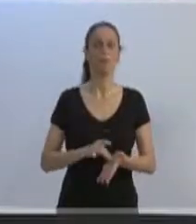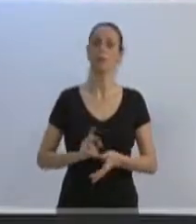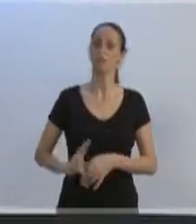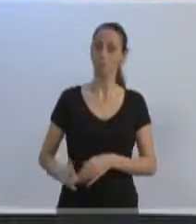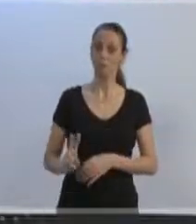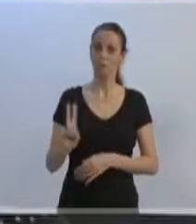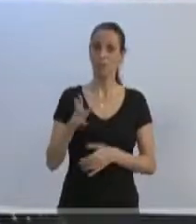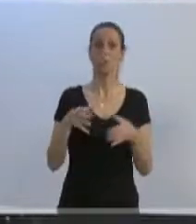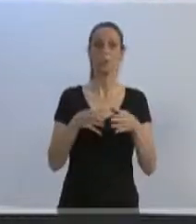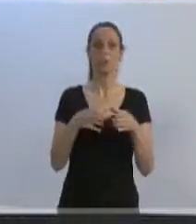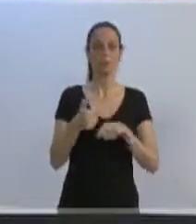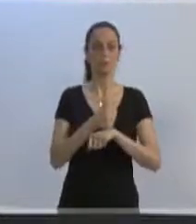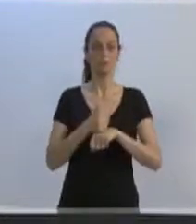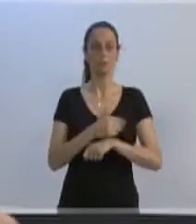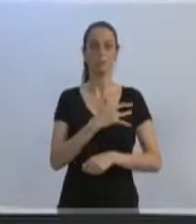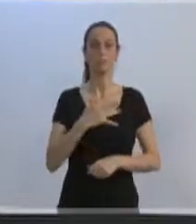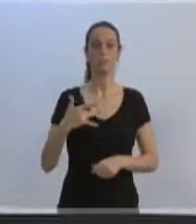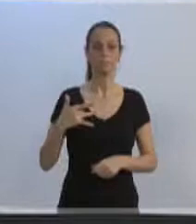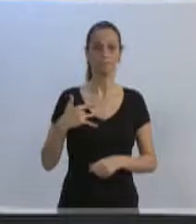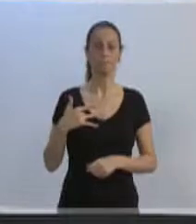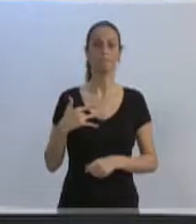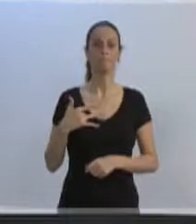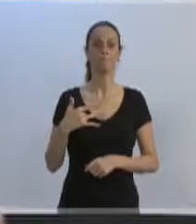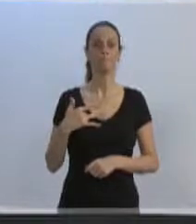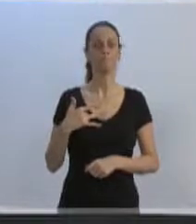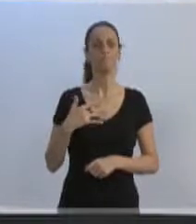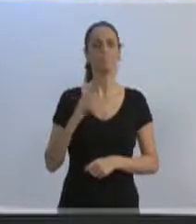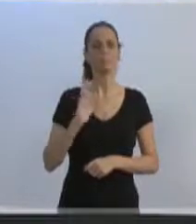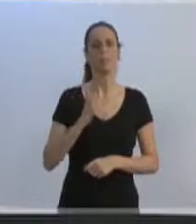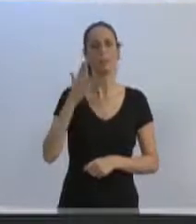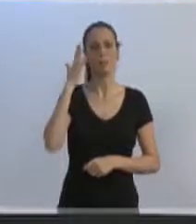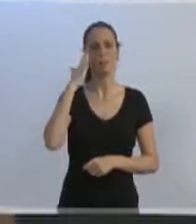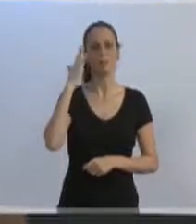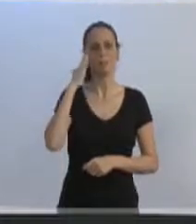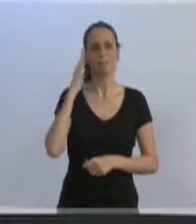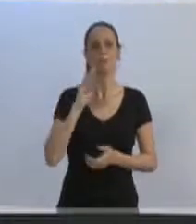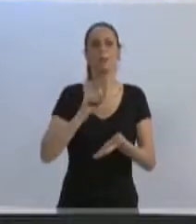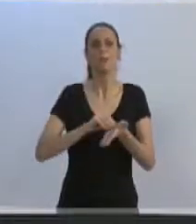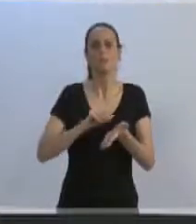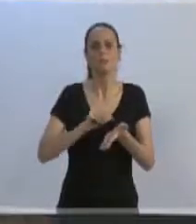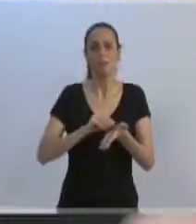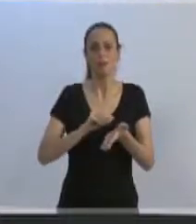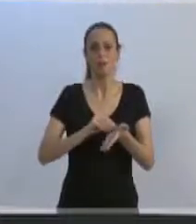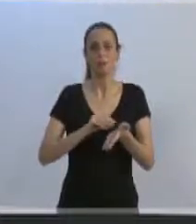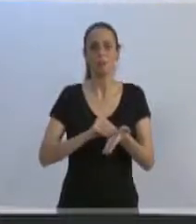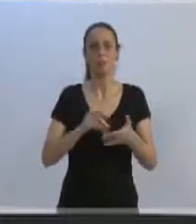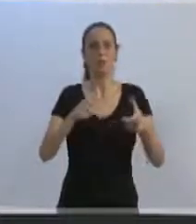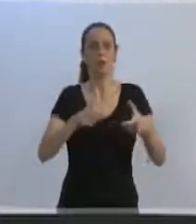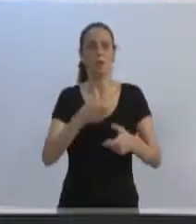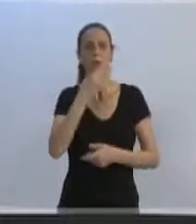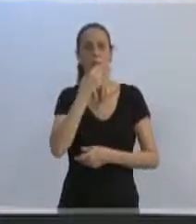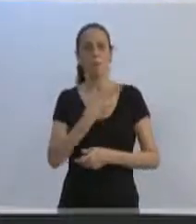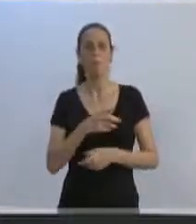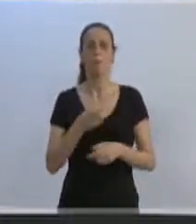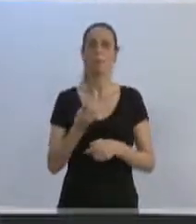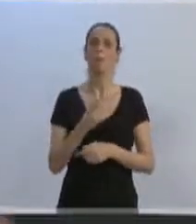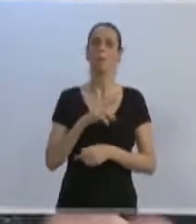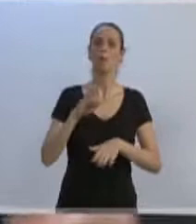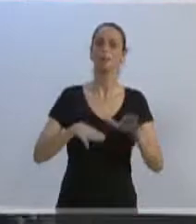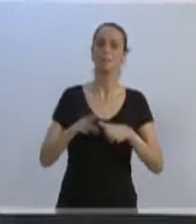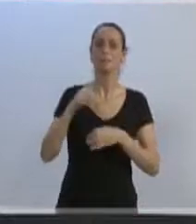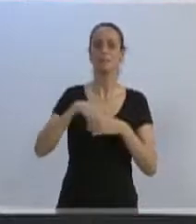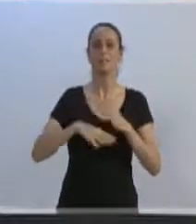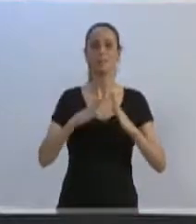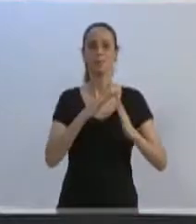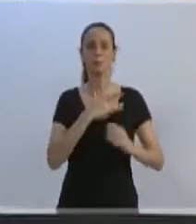os nossos profissionais da saúde que apesar de inúmeras situações de falta de espaço físico definido de dificuldade e espaço realmente que não